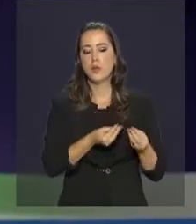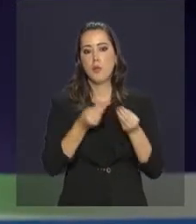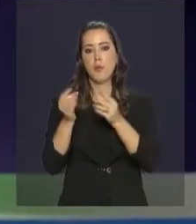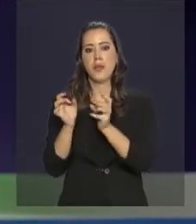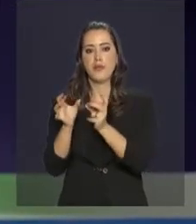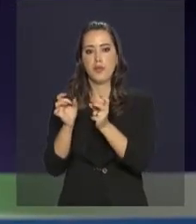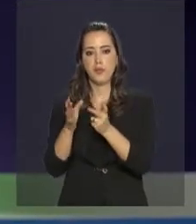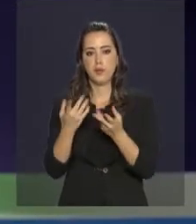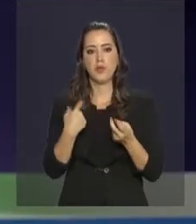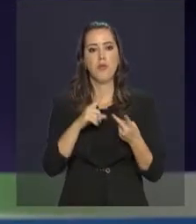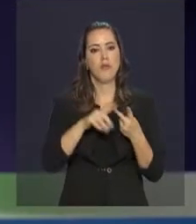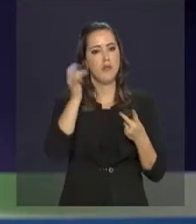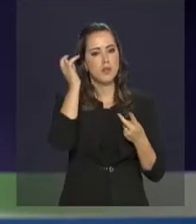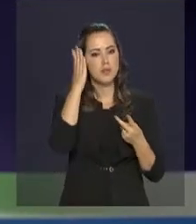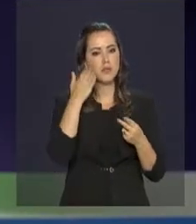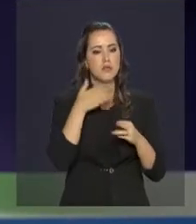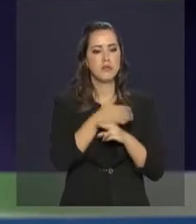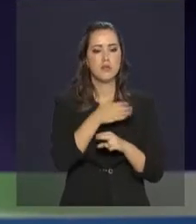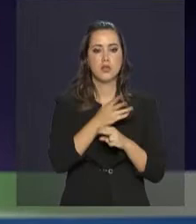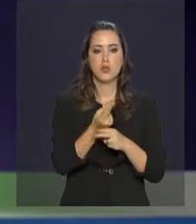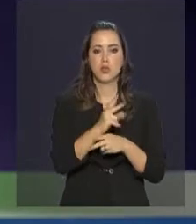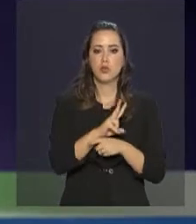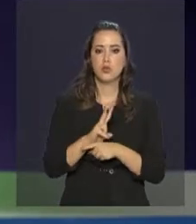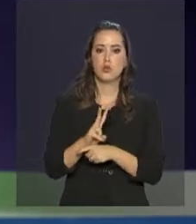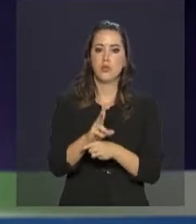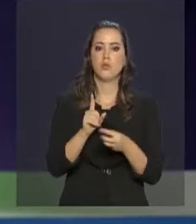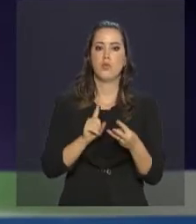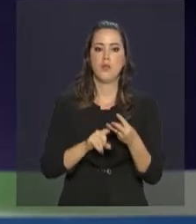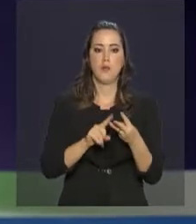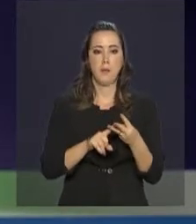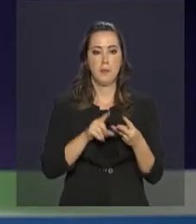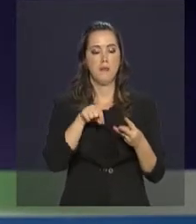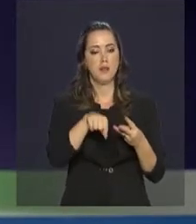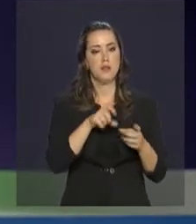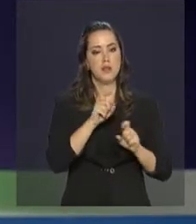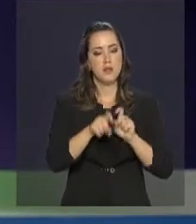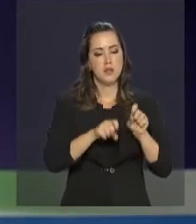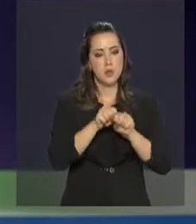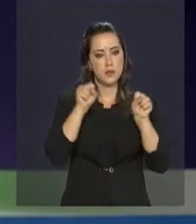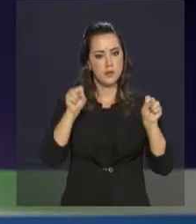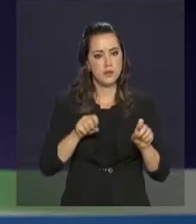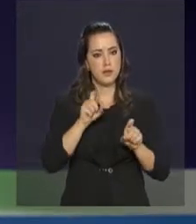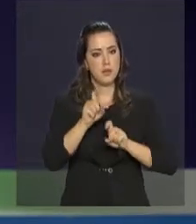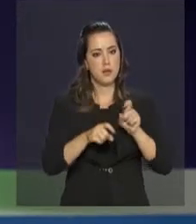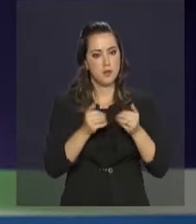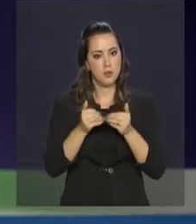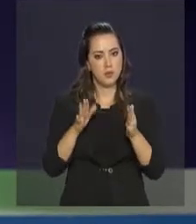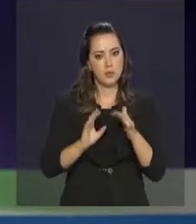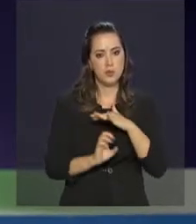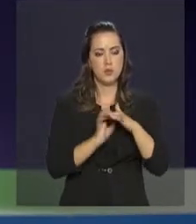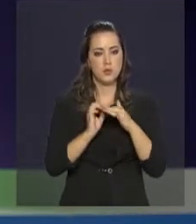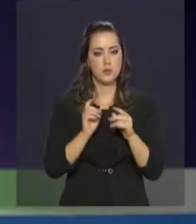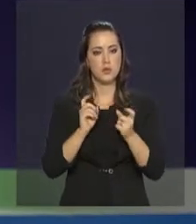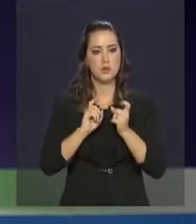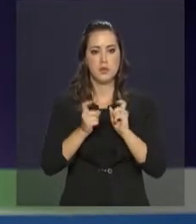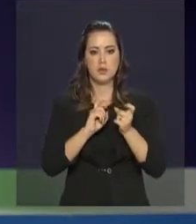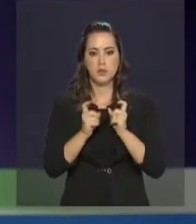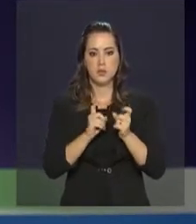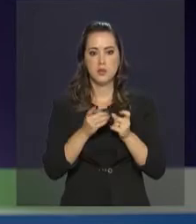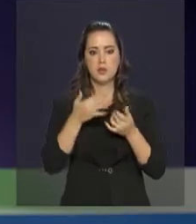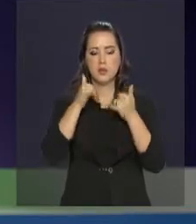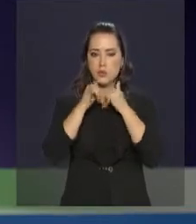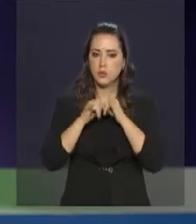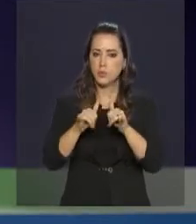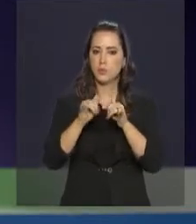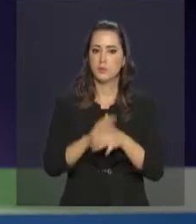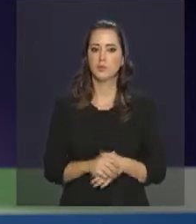importação, facilitação de acesso ao crédito e os sistemas eletrônicos para a abertura de empresas e para a gestão de